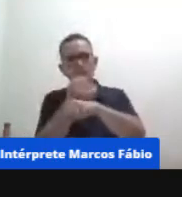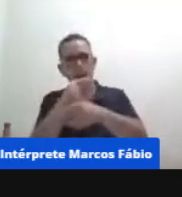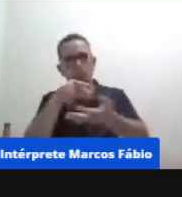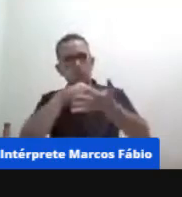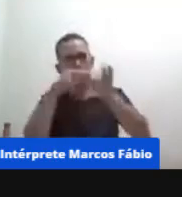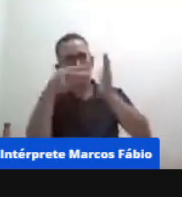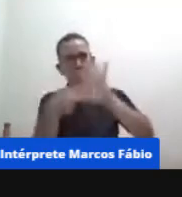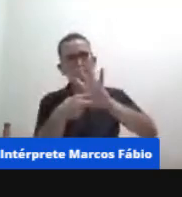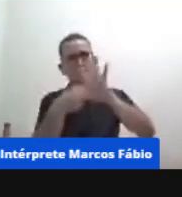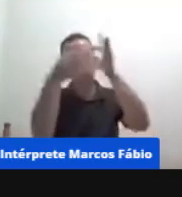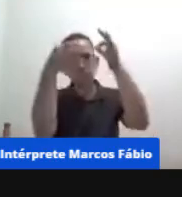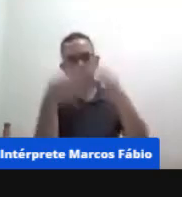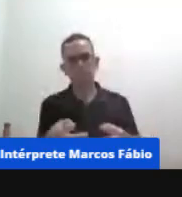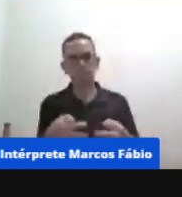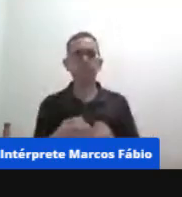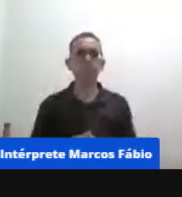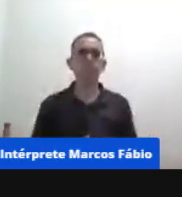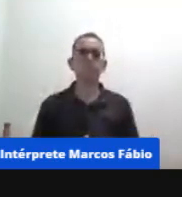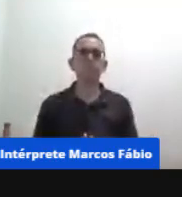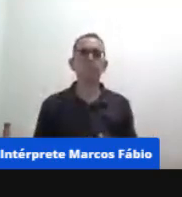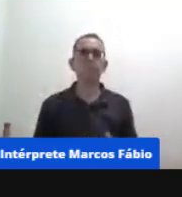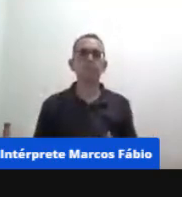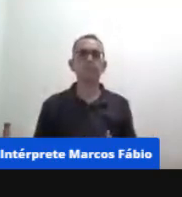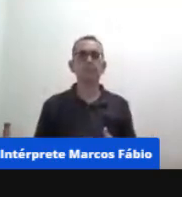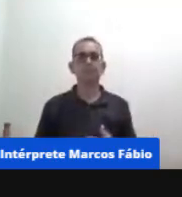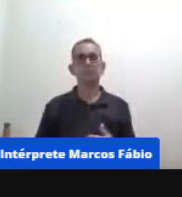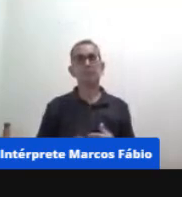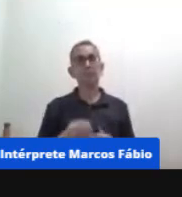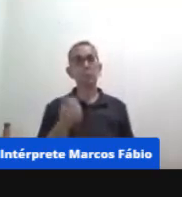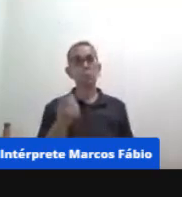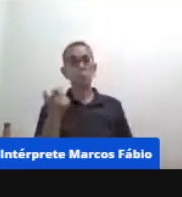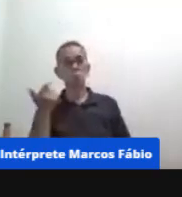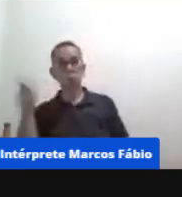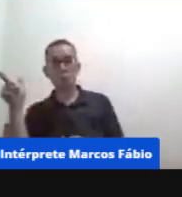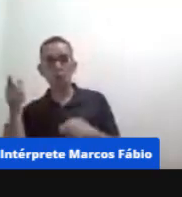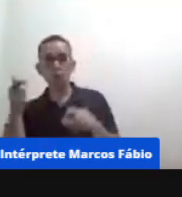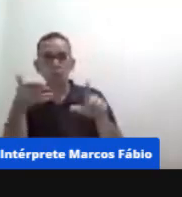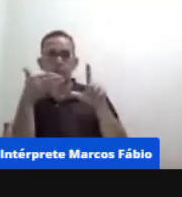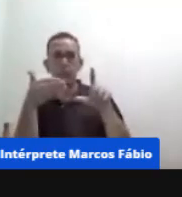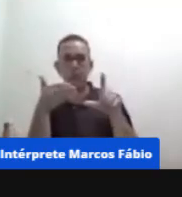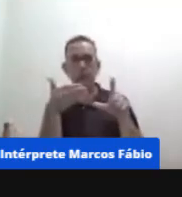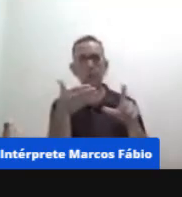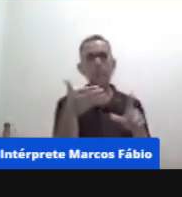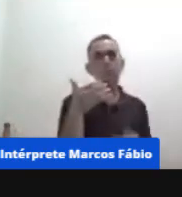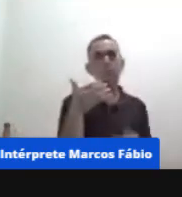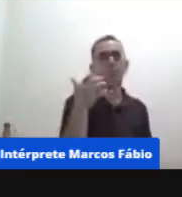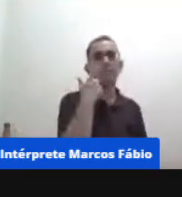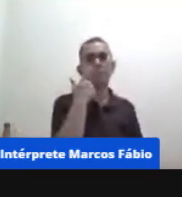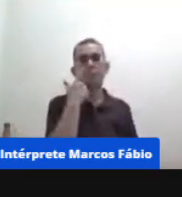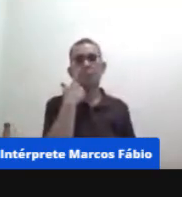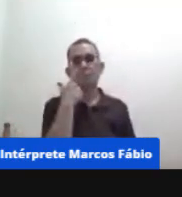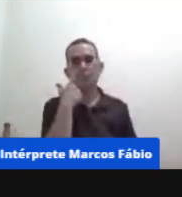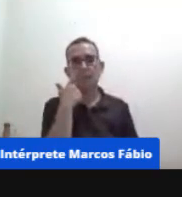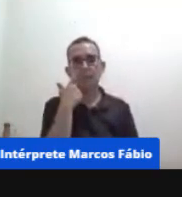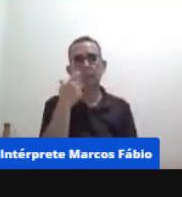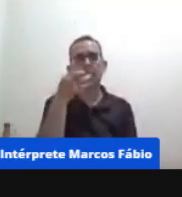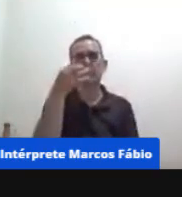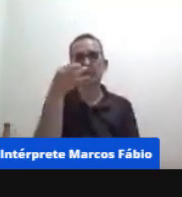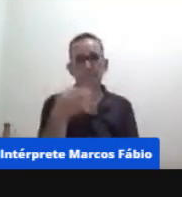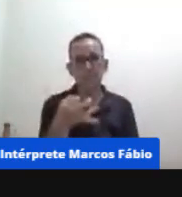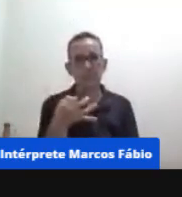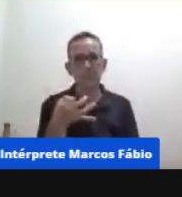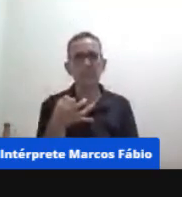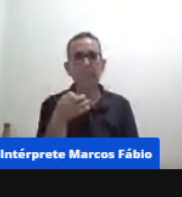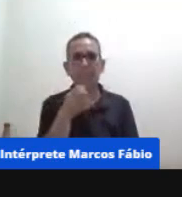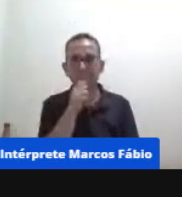significativa, tá? No próximo slide, a gente vai ver um pouquinho da questão, a gente viu a matemática e agora